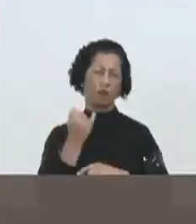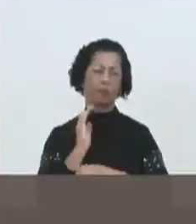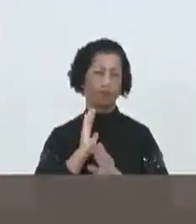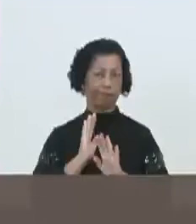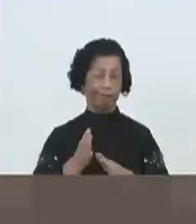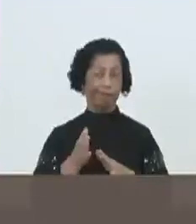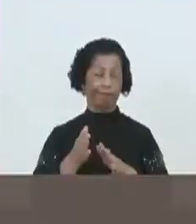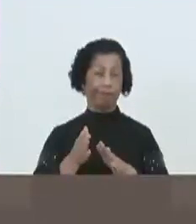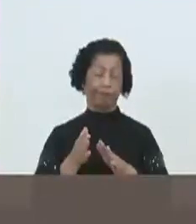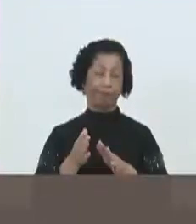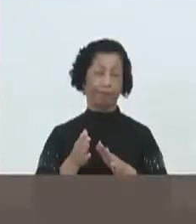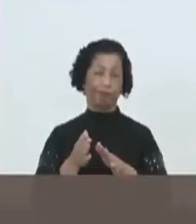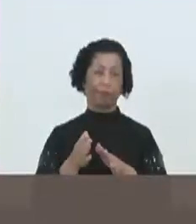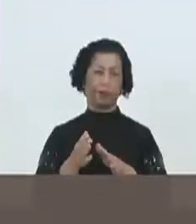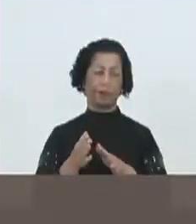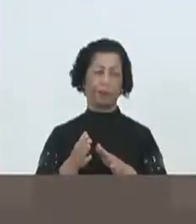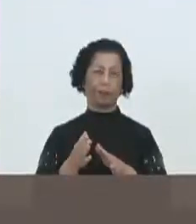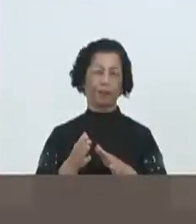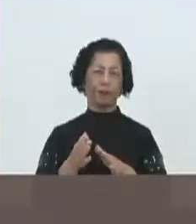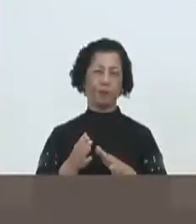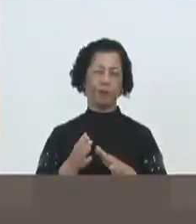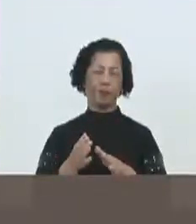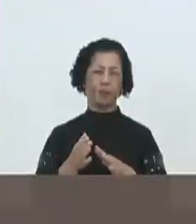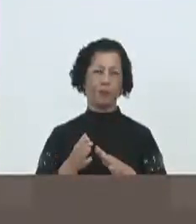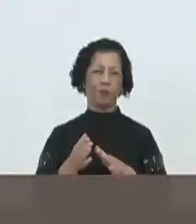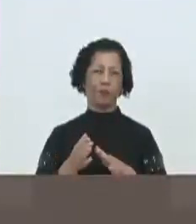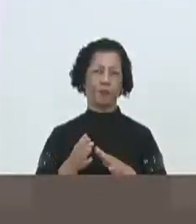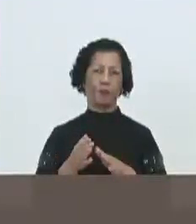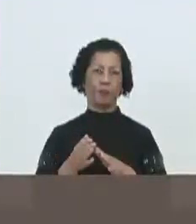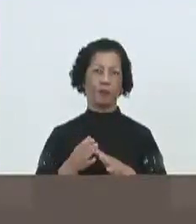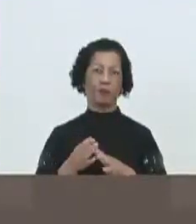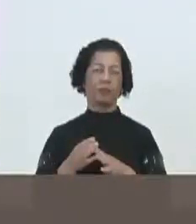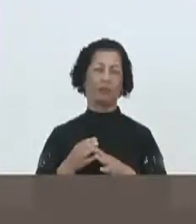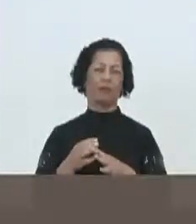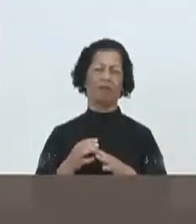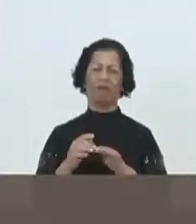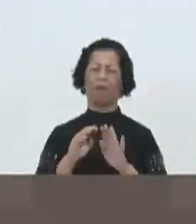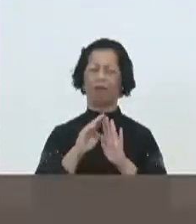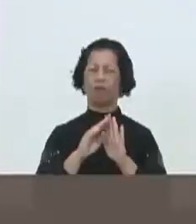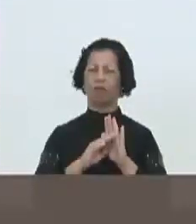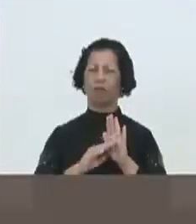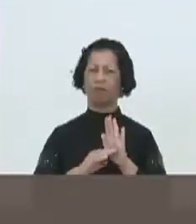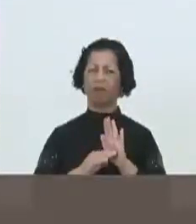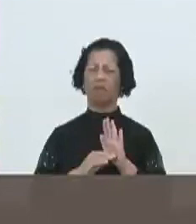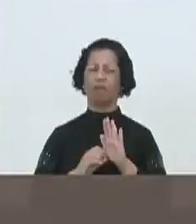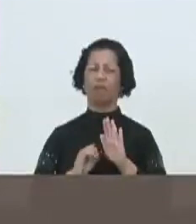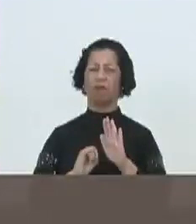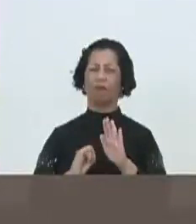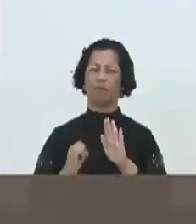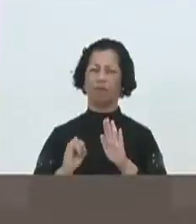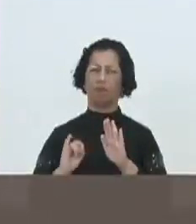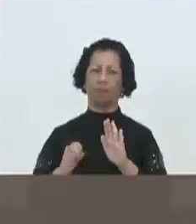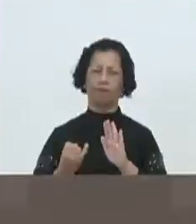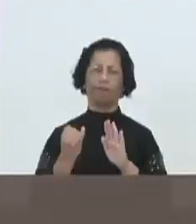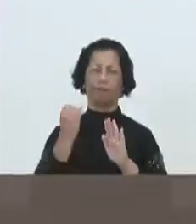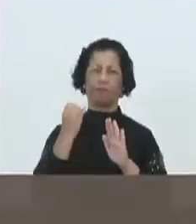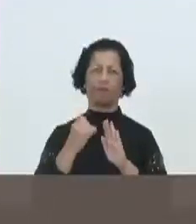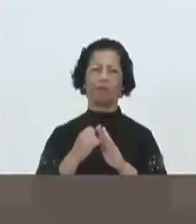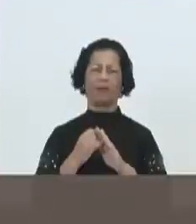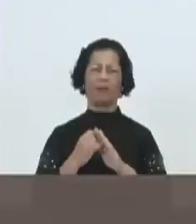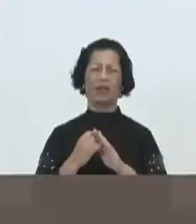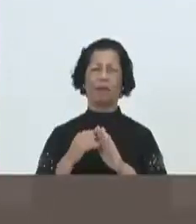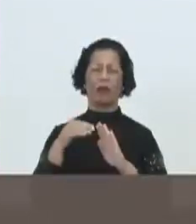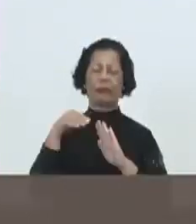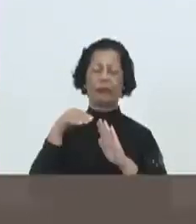da eh do IPCA da da inflação Mas é uma queda bem grande